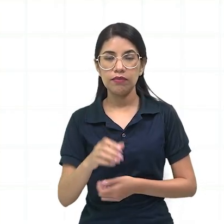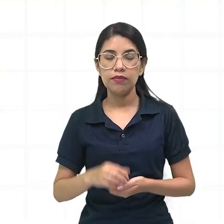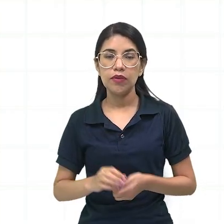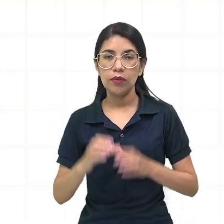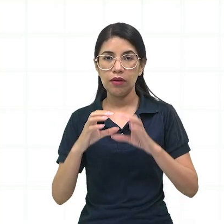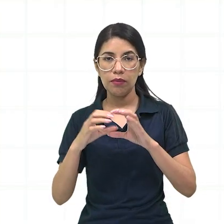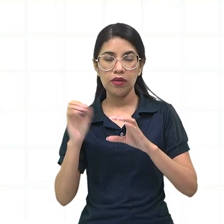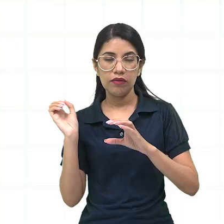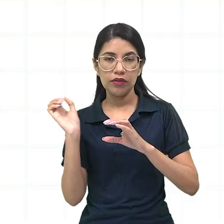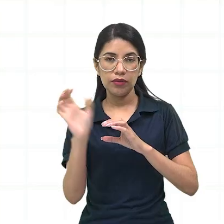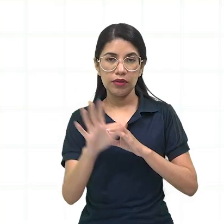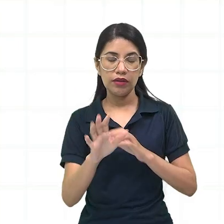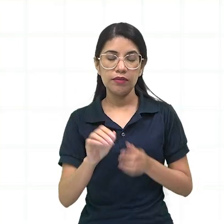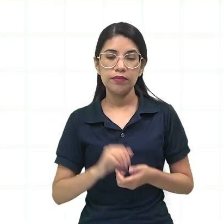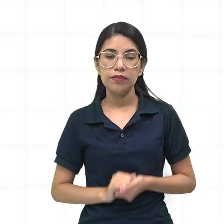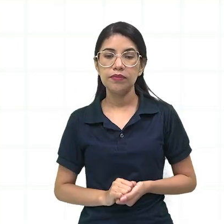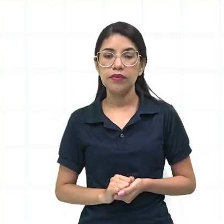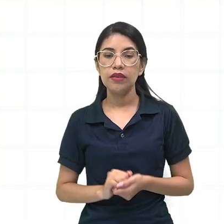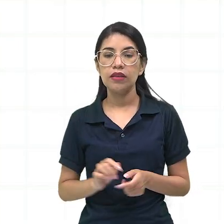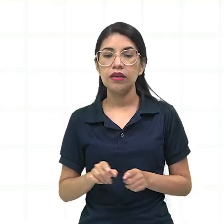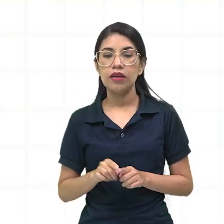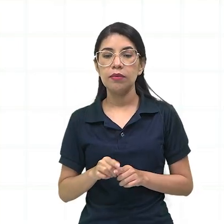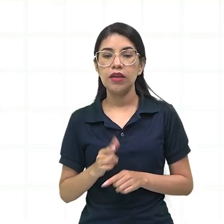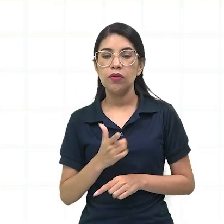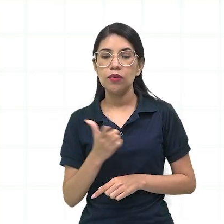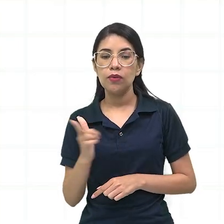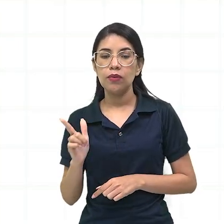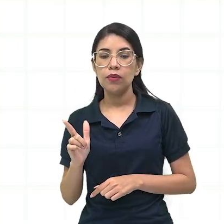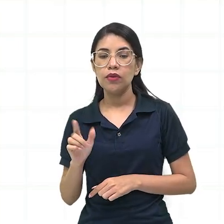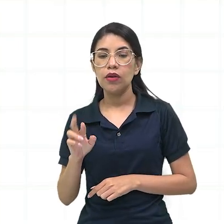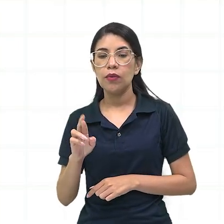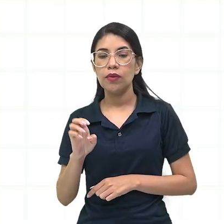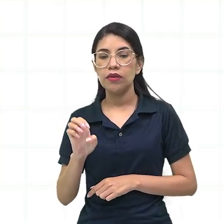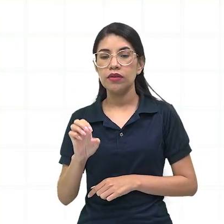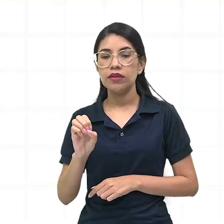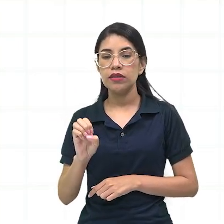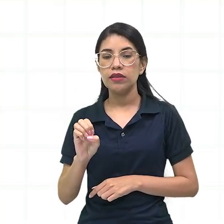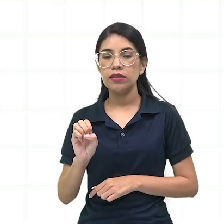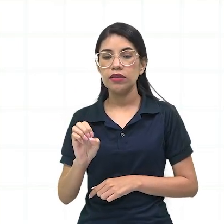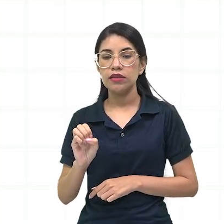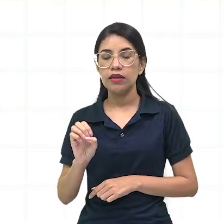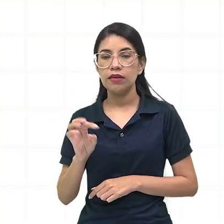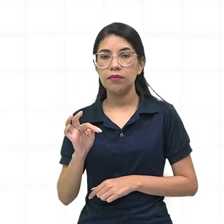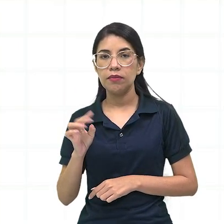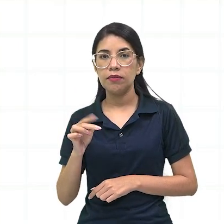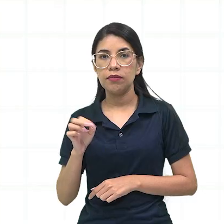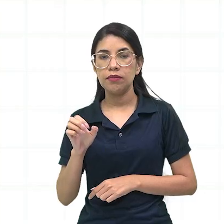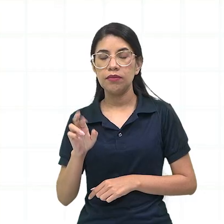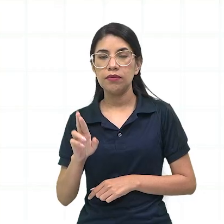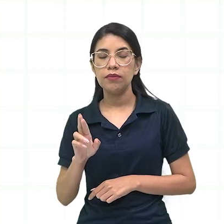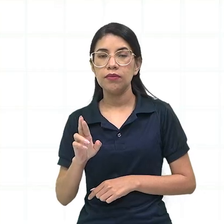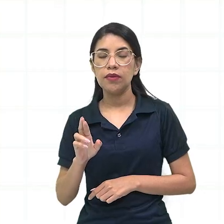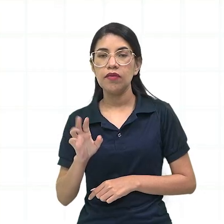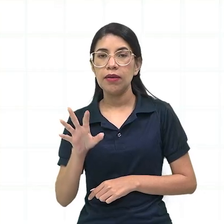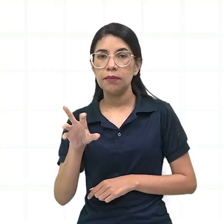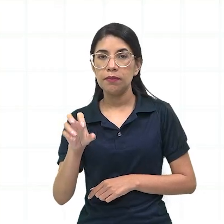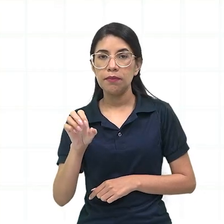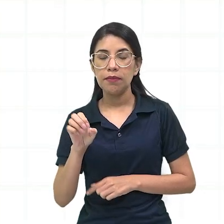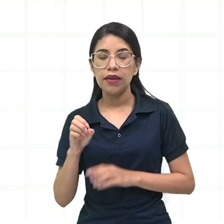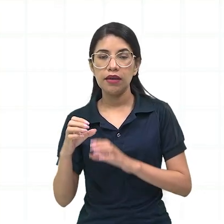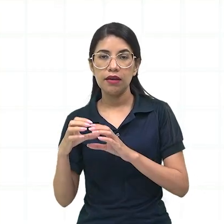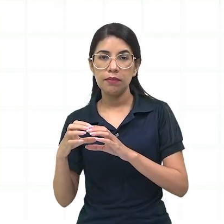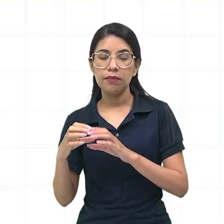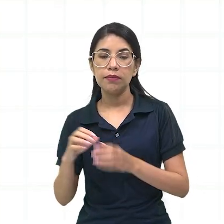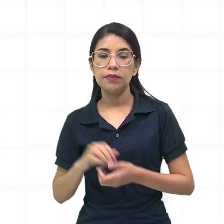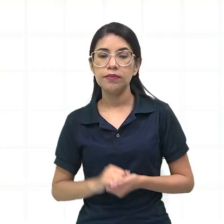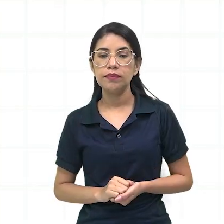gente? E aí tem aqui o receptor, que é o que vai receber a bola. E bem aqui nesse pontinho aqui entre